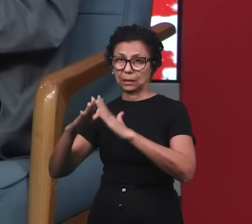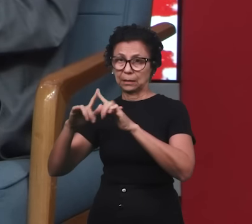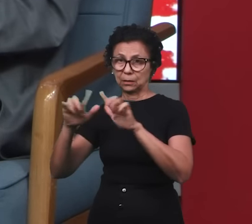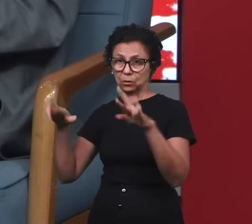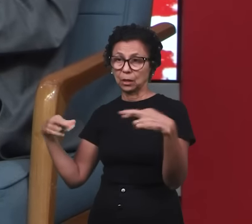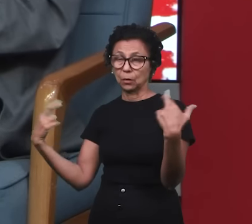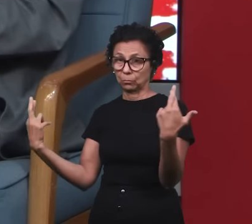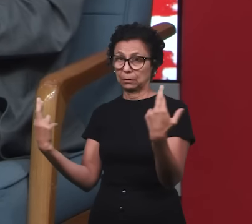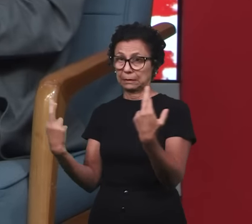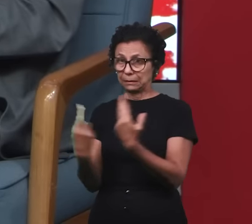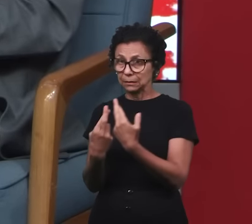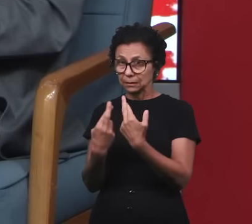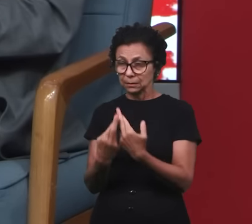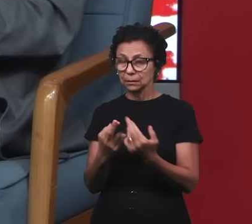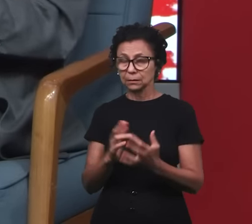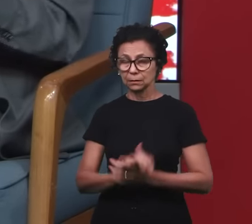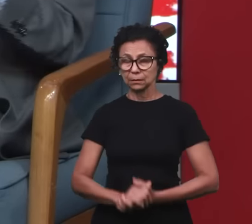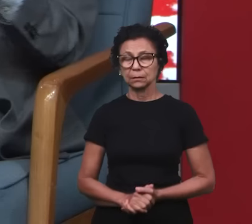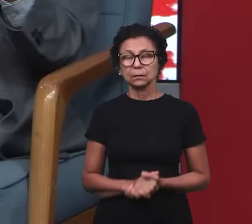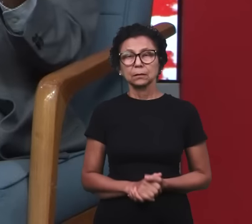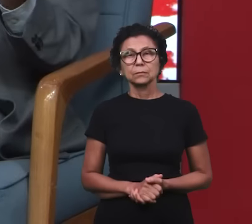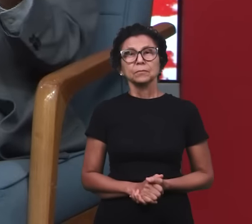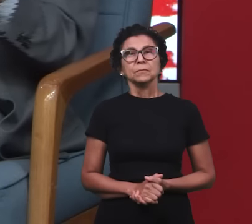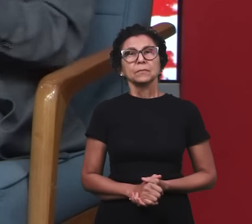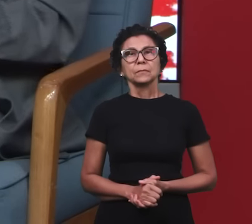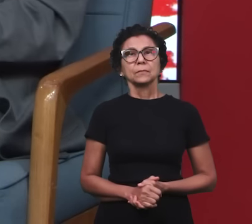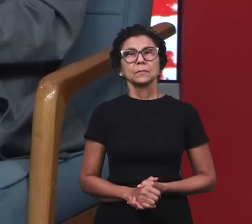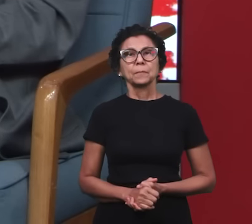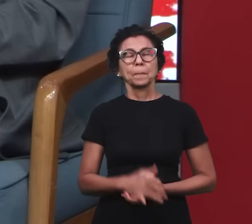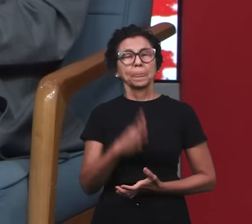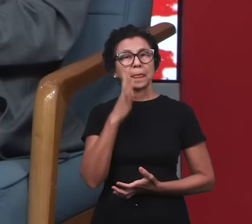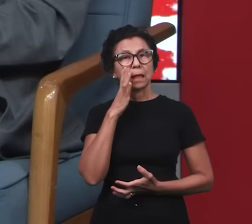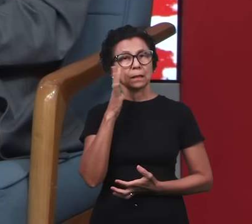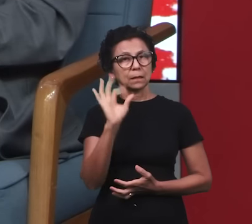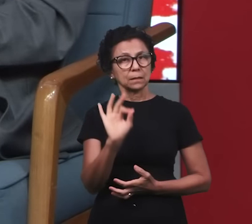doutrina, presta atenção no que eu vou dizer isso aqui, que vai parecer